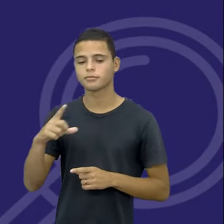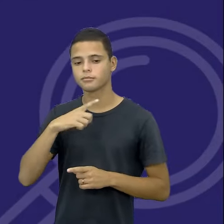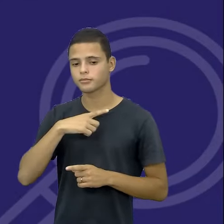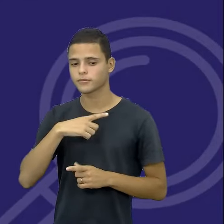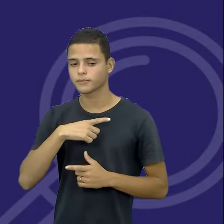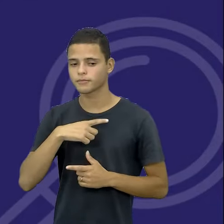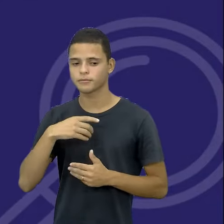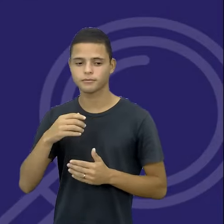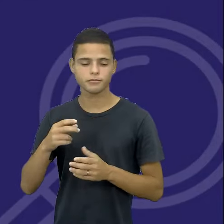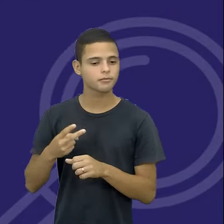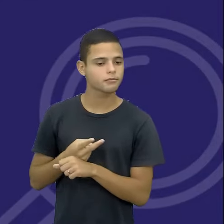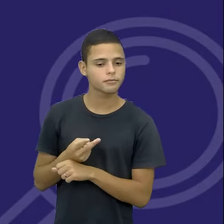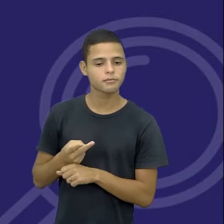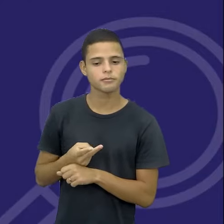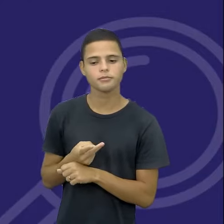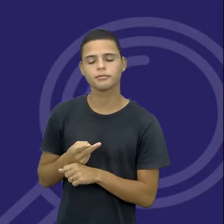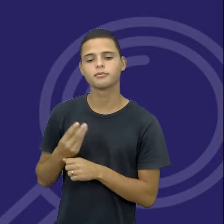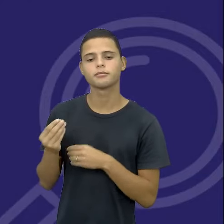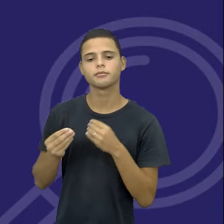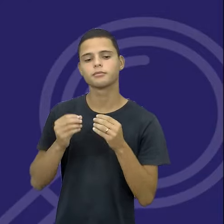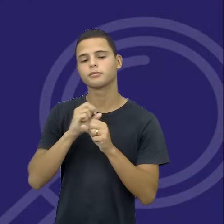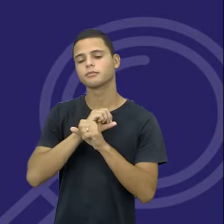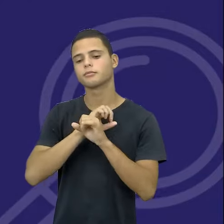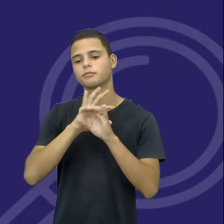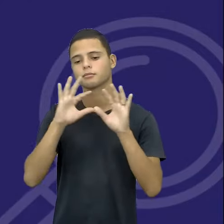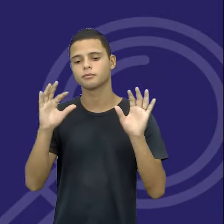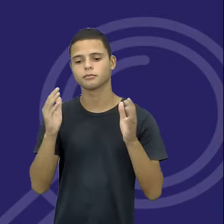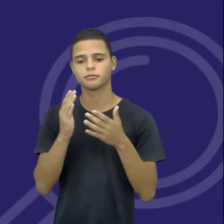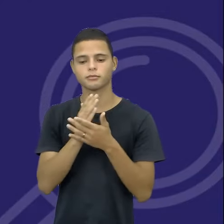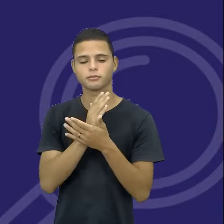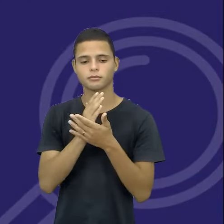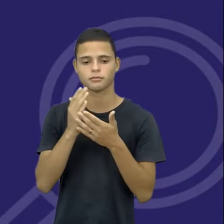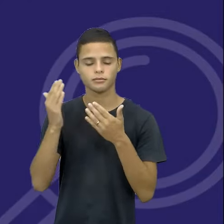e busca-se uma forma de esclarecer as dúvidas, né?